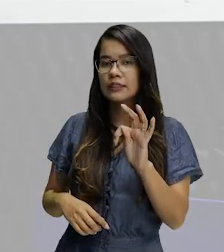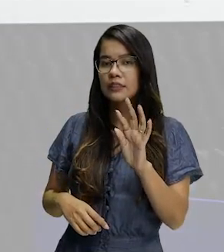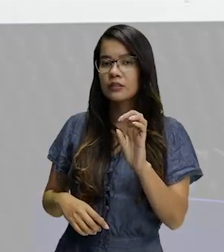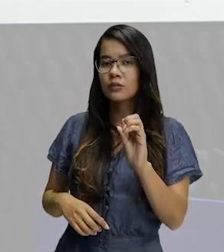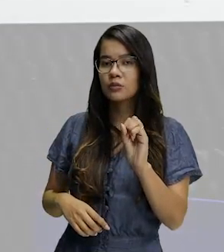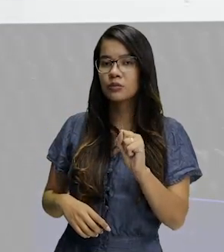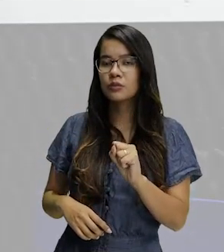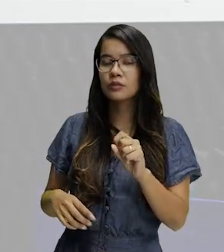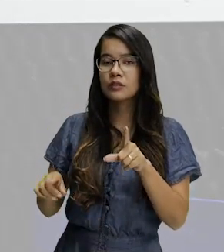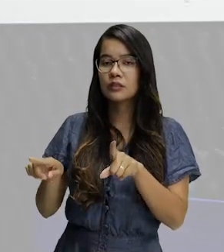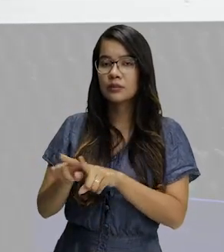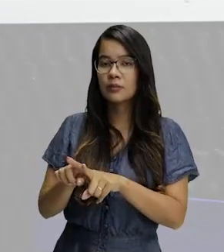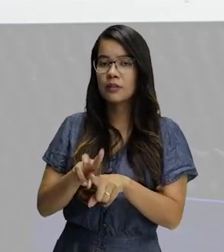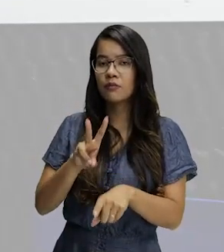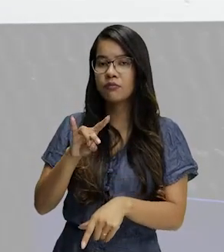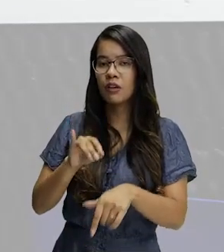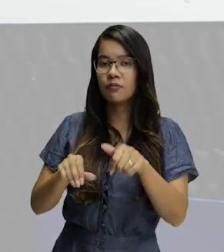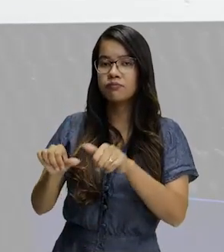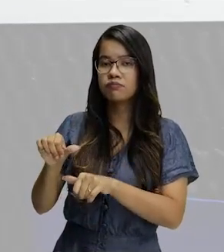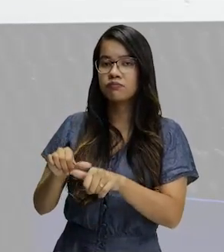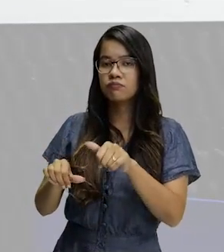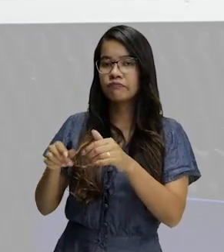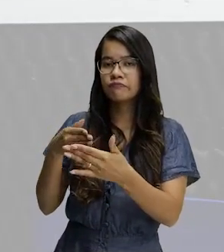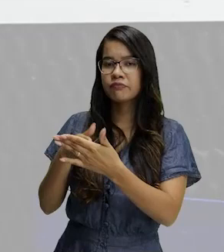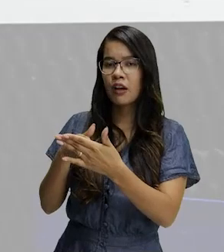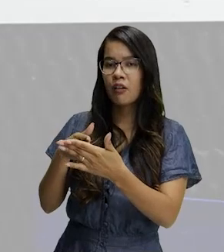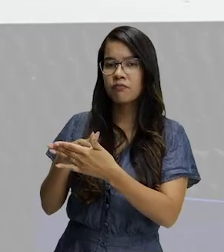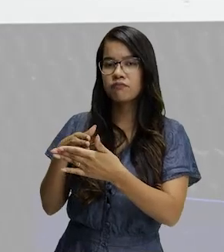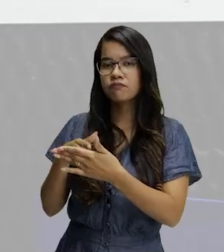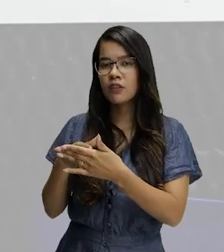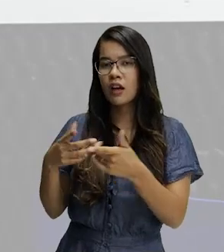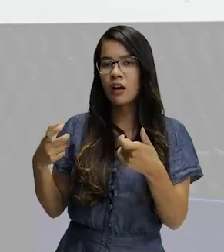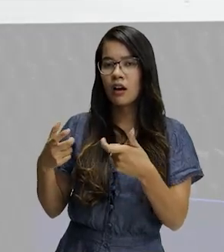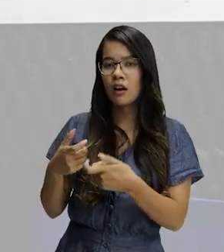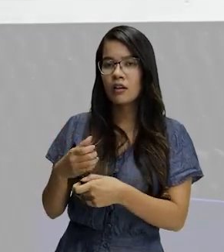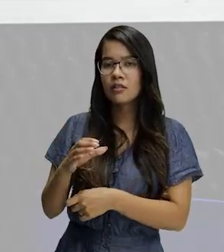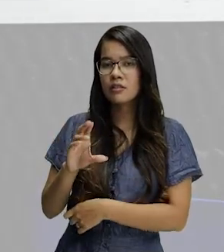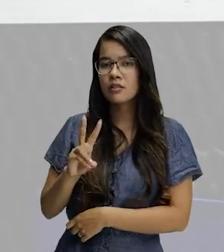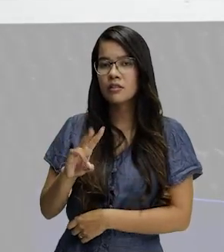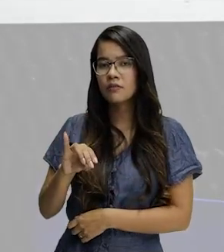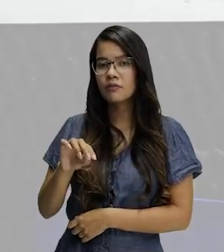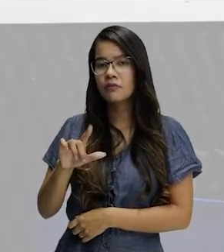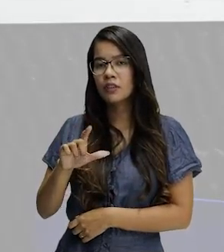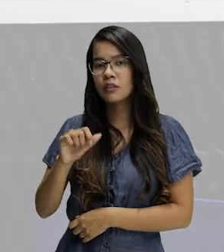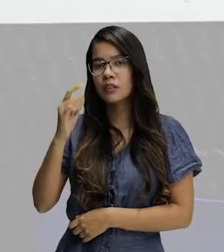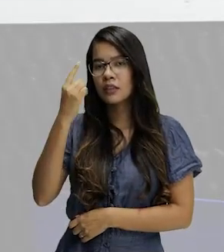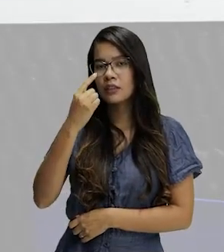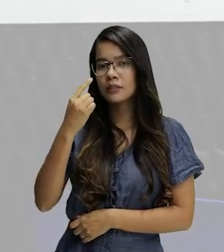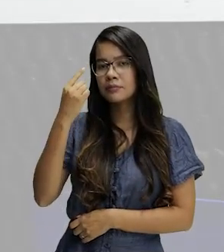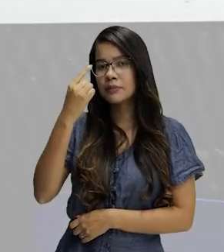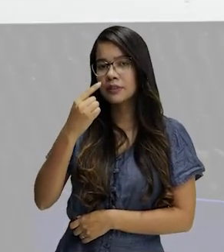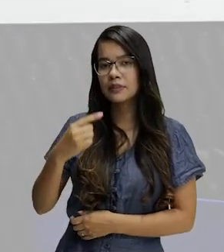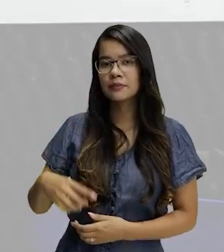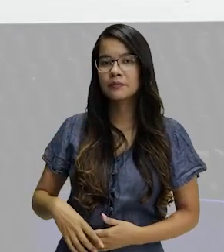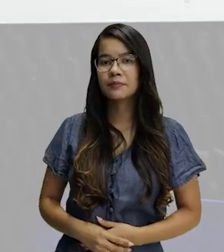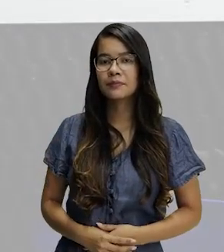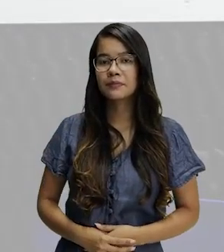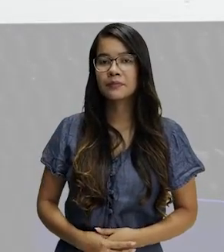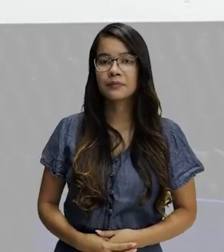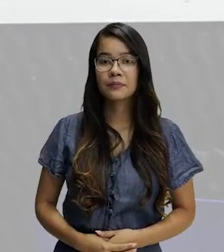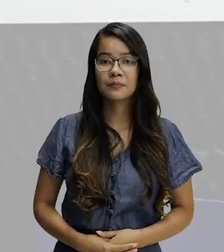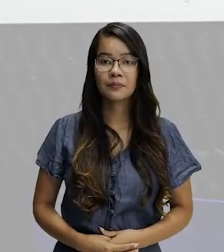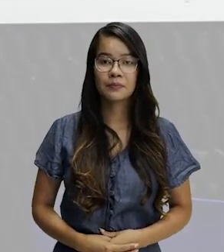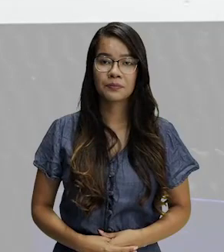A Alemanha vai interferir na guerra civil da Espanha. A Alemanha nazista deu apoio para o franquismo, lá na Guerra